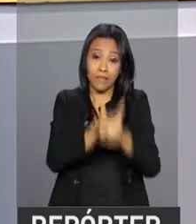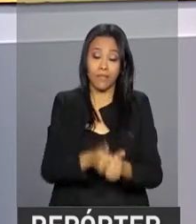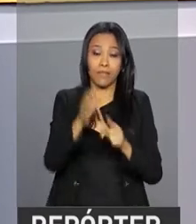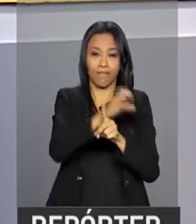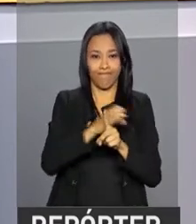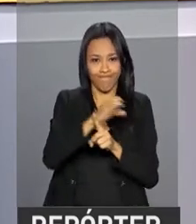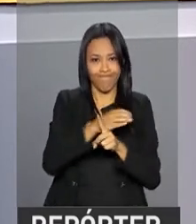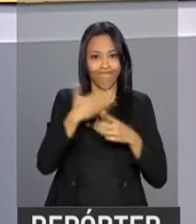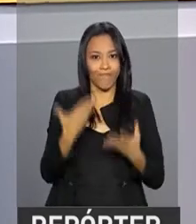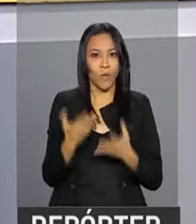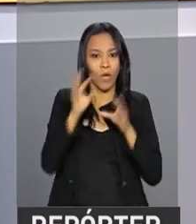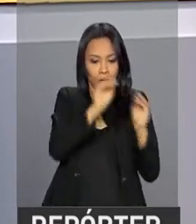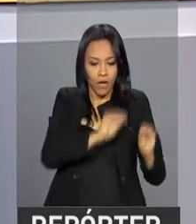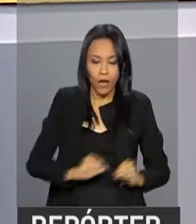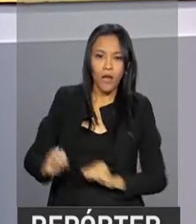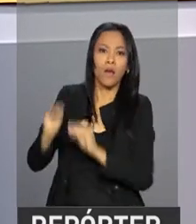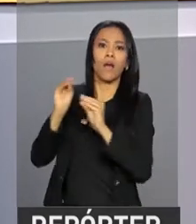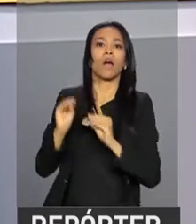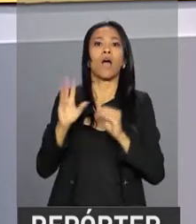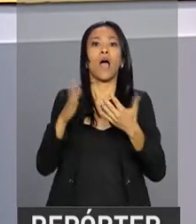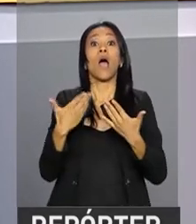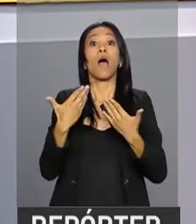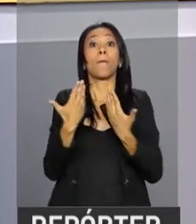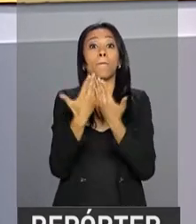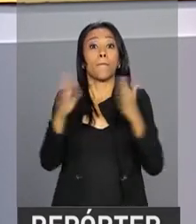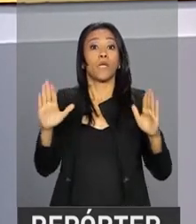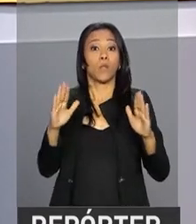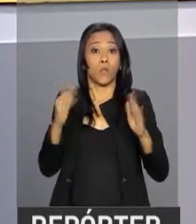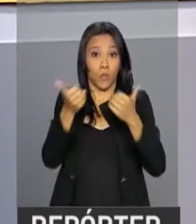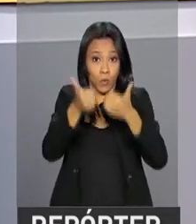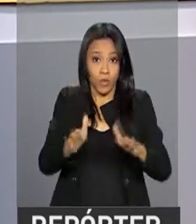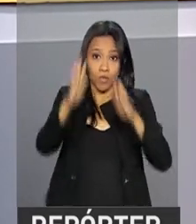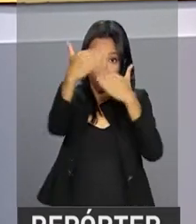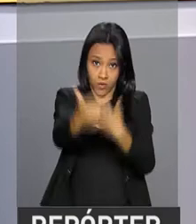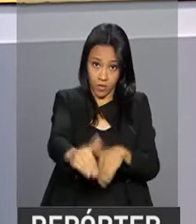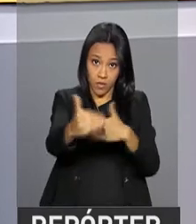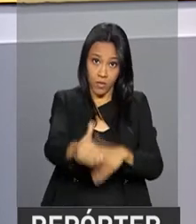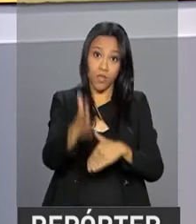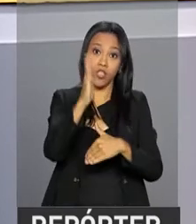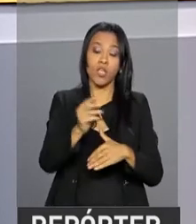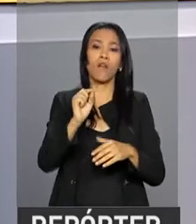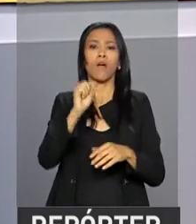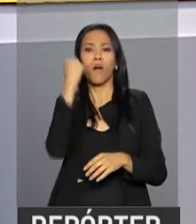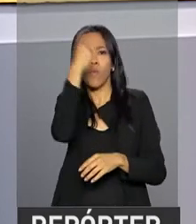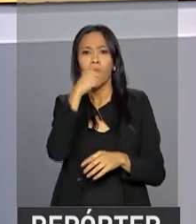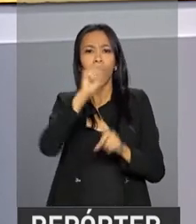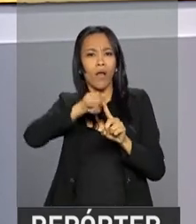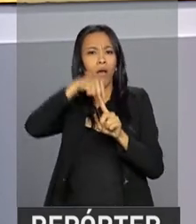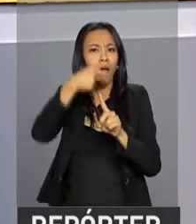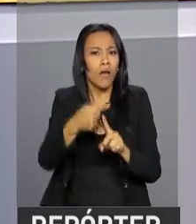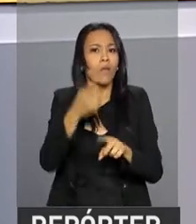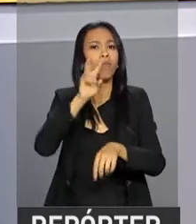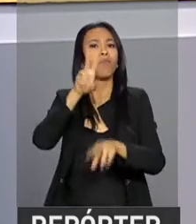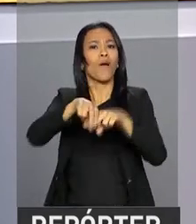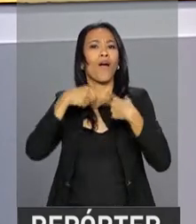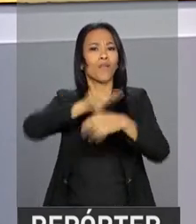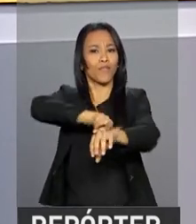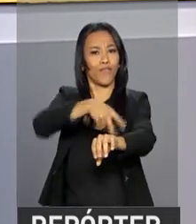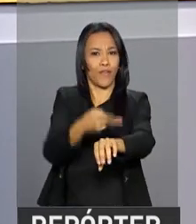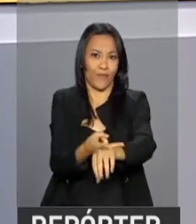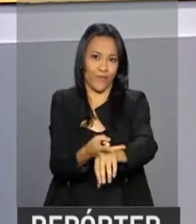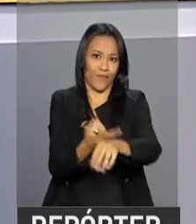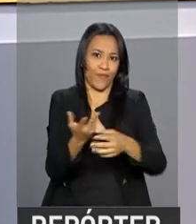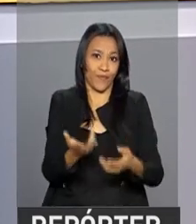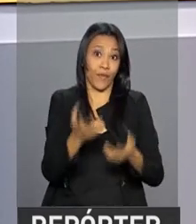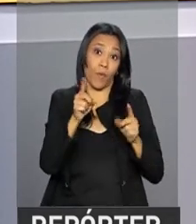previsto. Com a mudança de data, a abertura dos portões e o início dos exames foram adiados em uma hora por causa do horário de